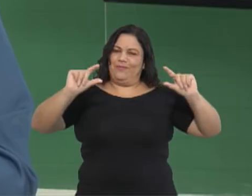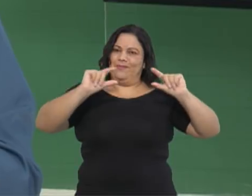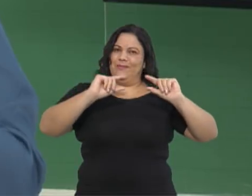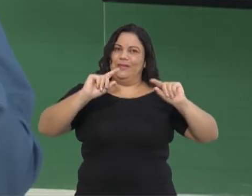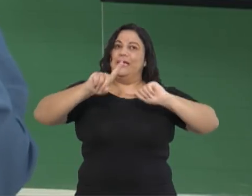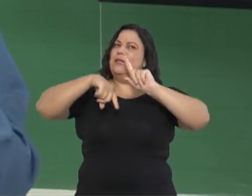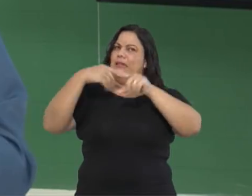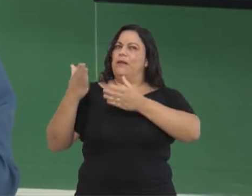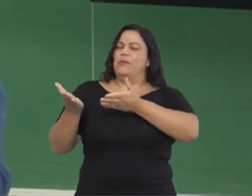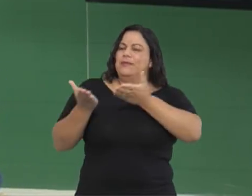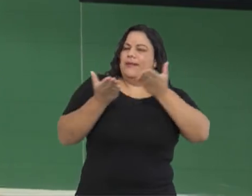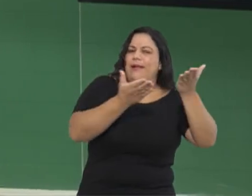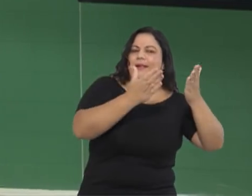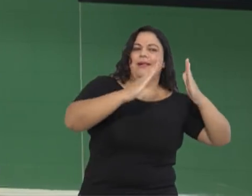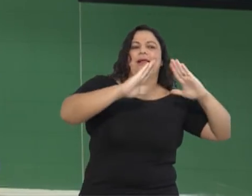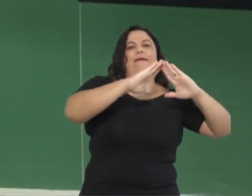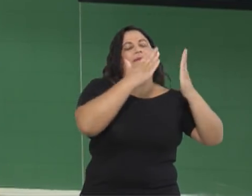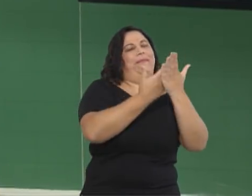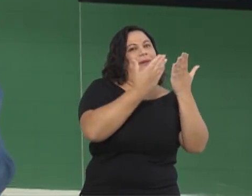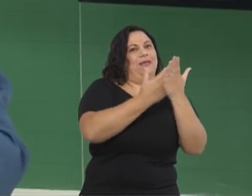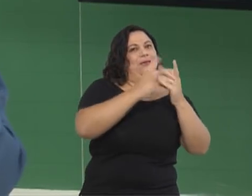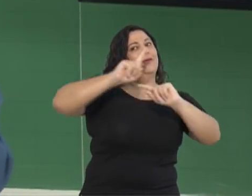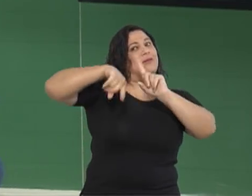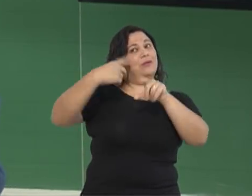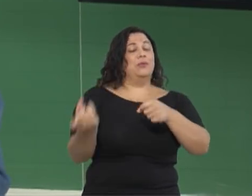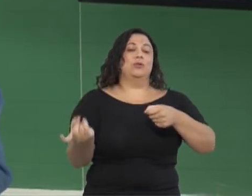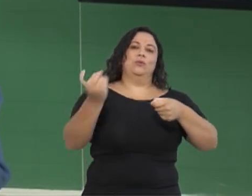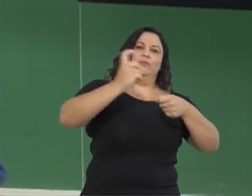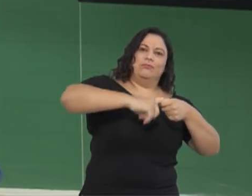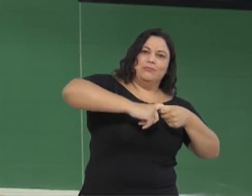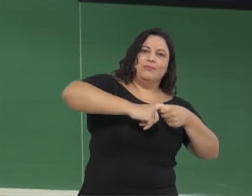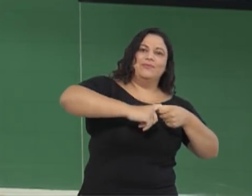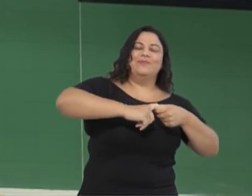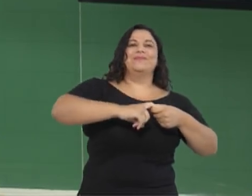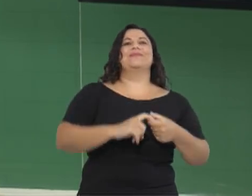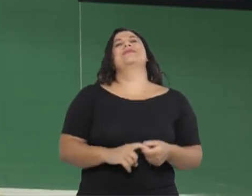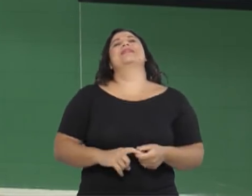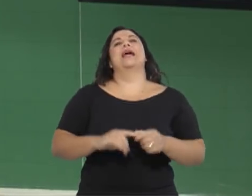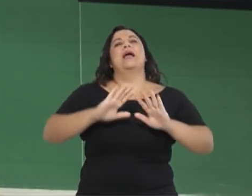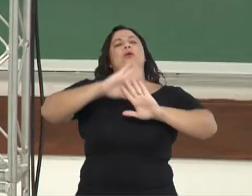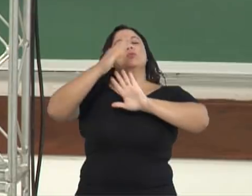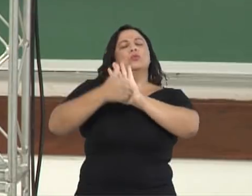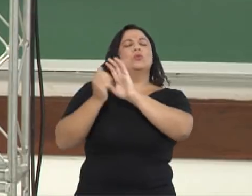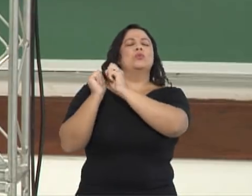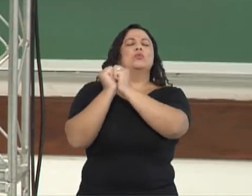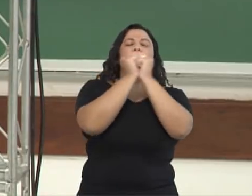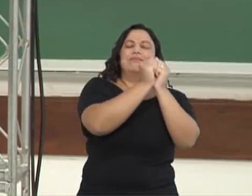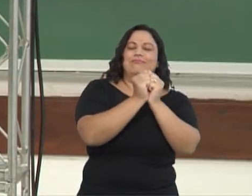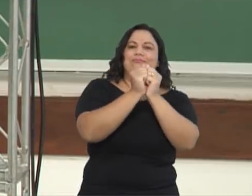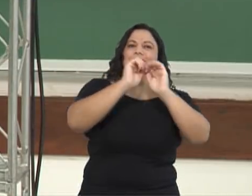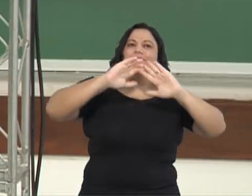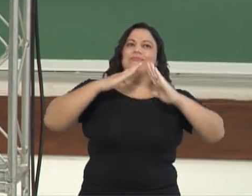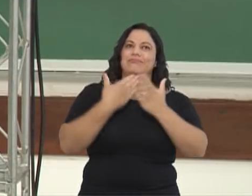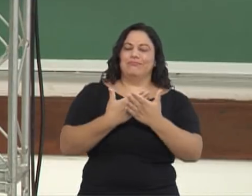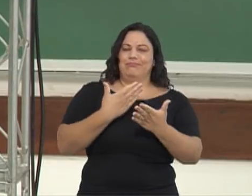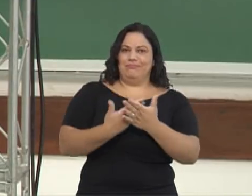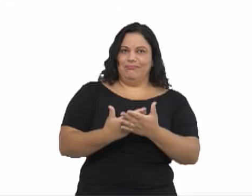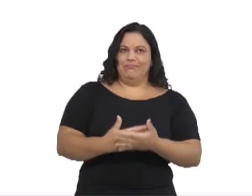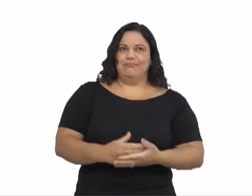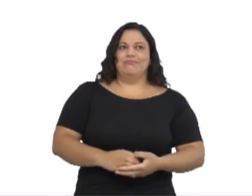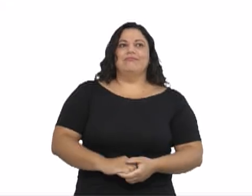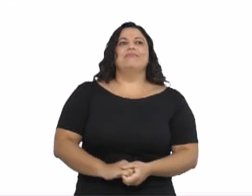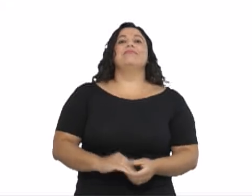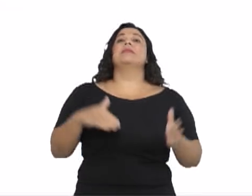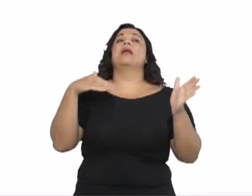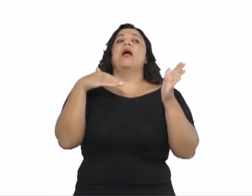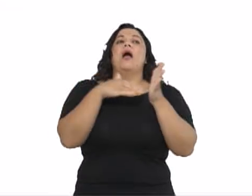bem bacana no retorno, quando todos pudermos estar juntos lá na escola. E a última,